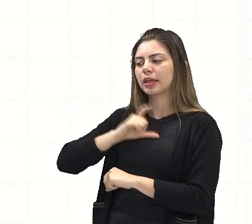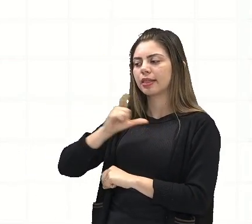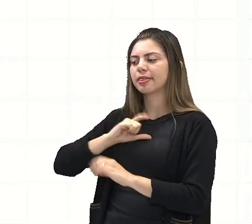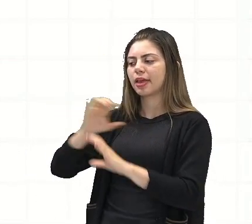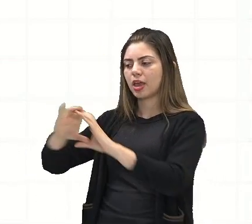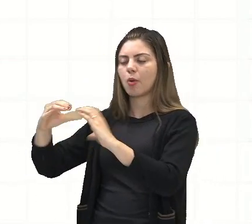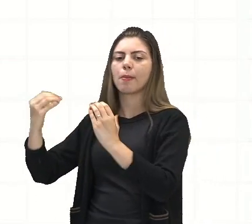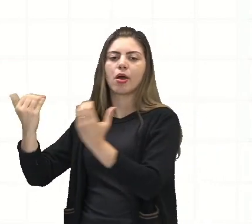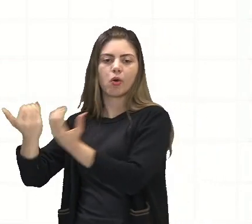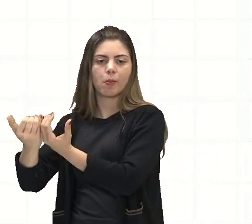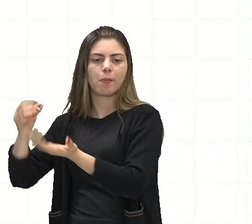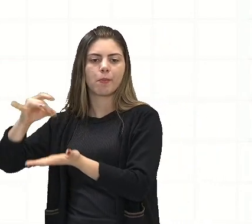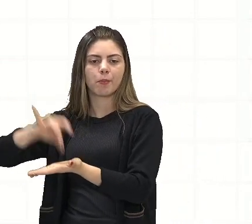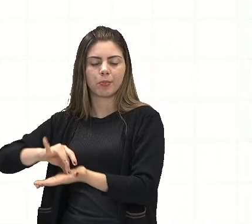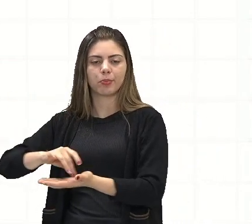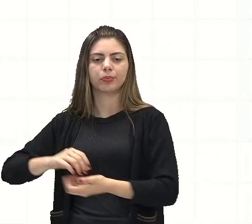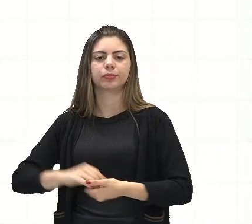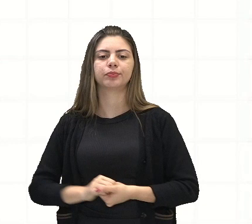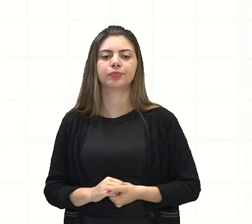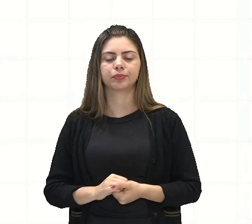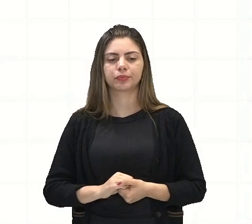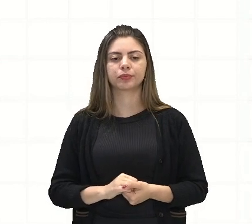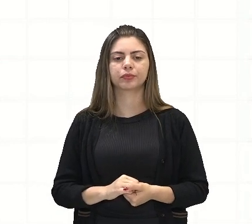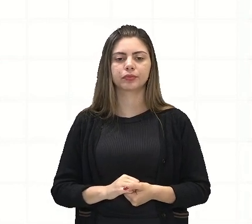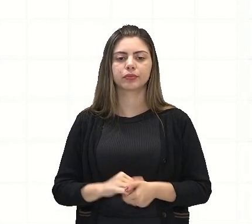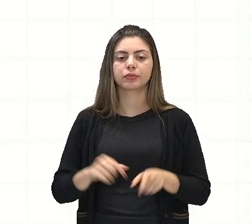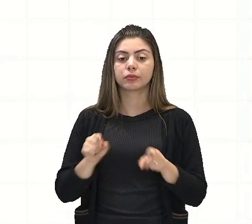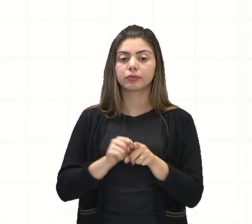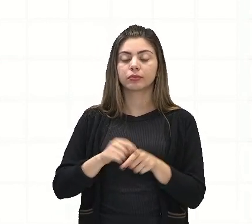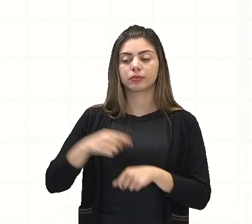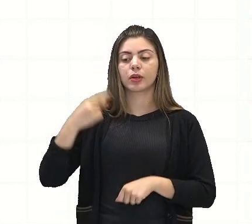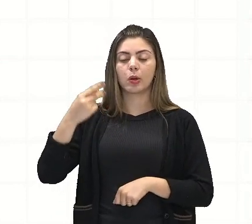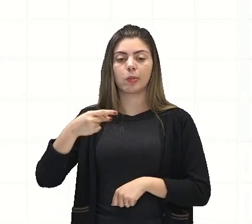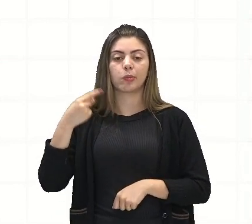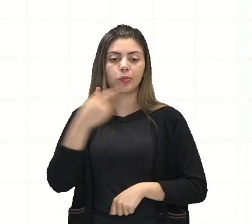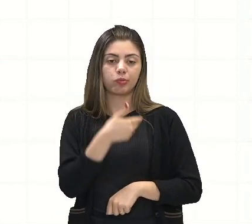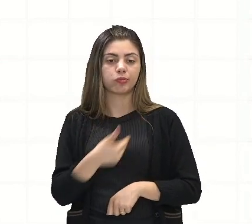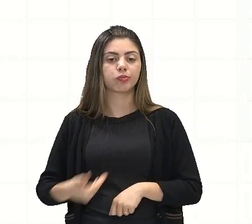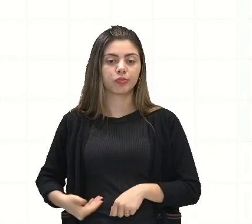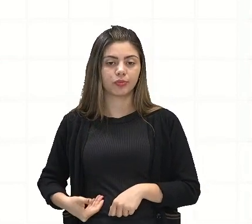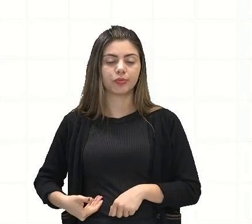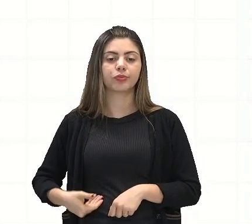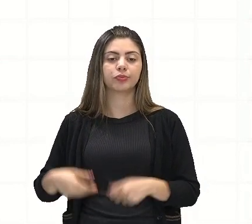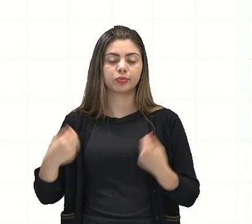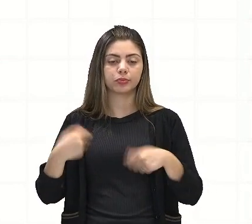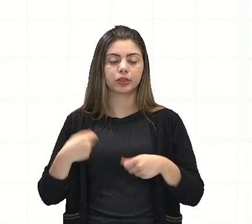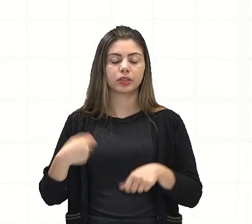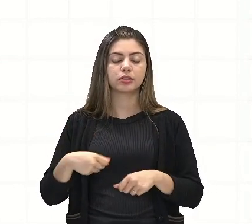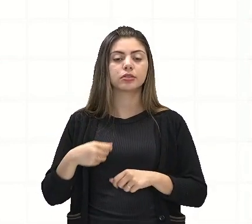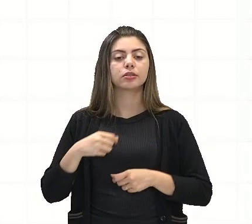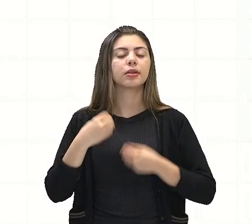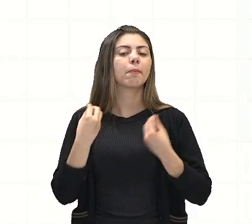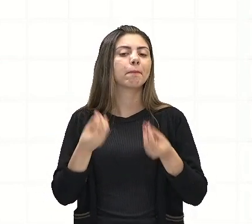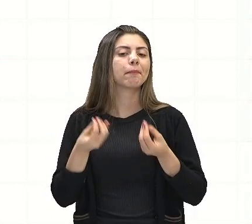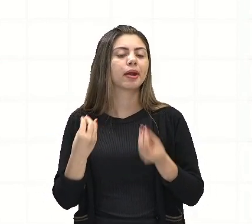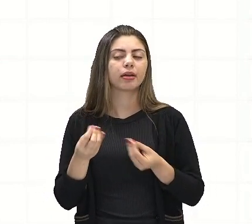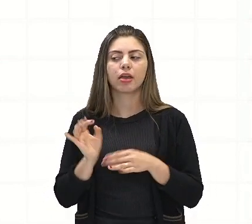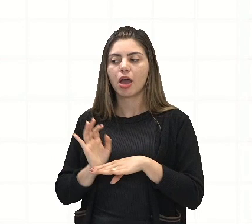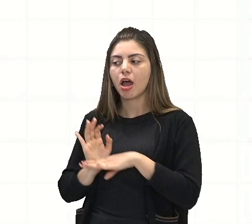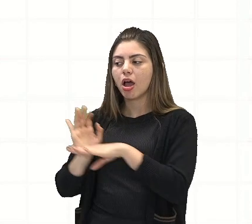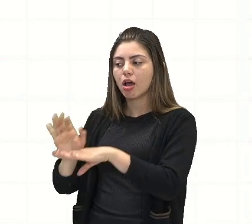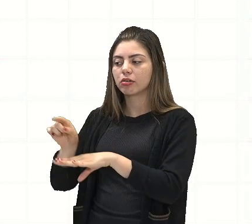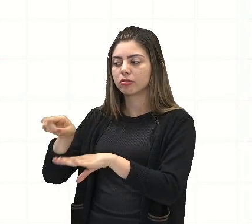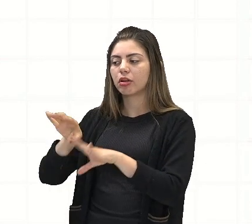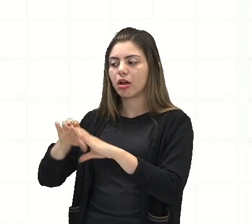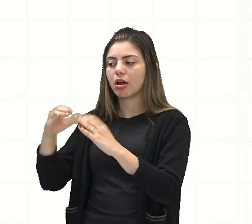comunidades. É preciso também, né, ter aí as políticas públicas para poder ajudar